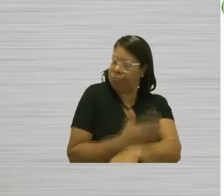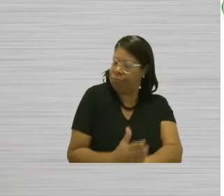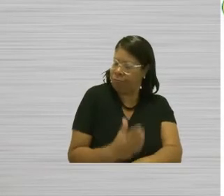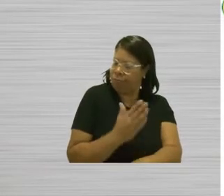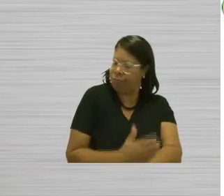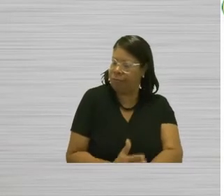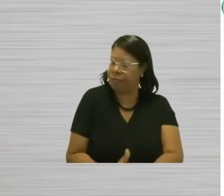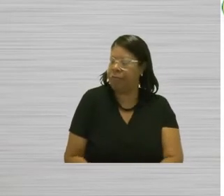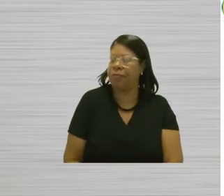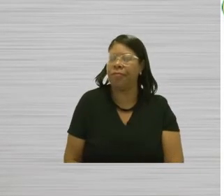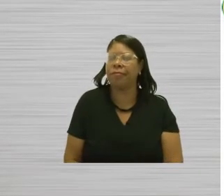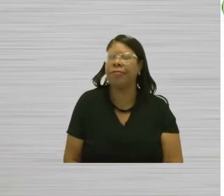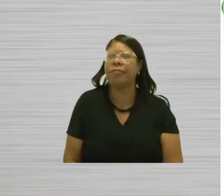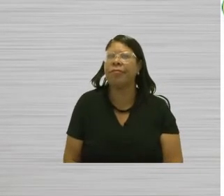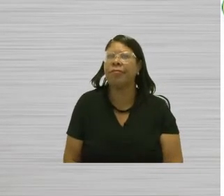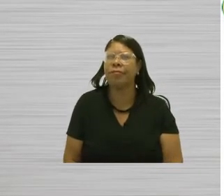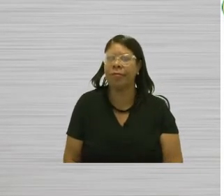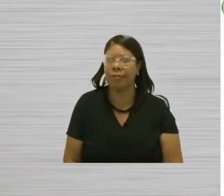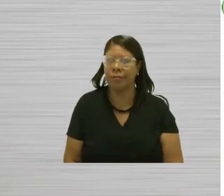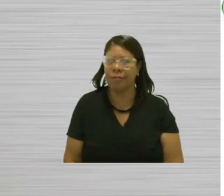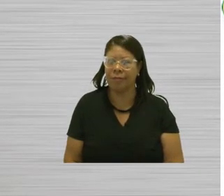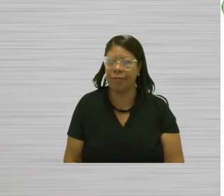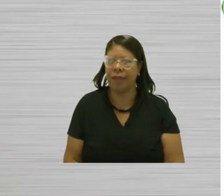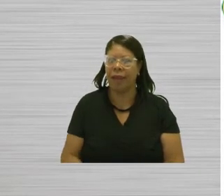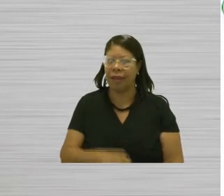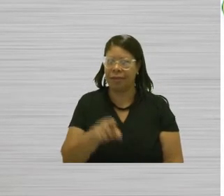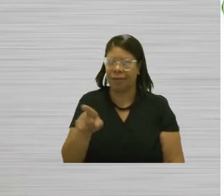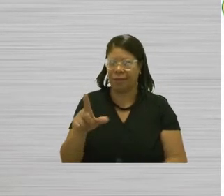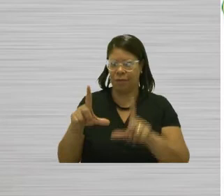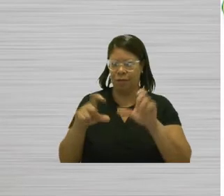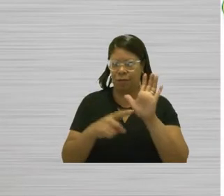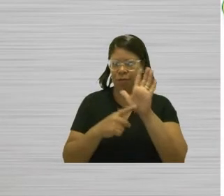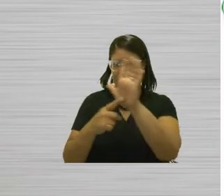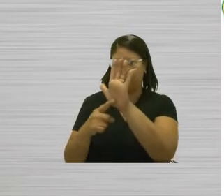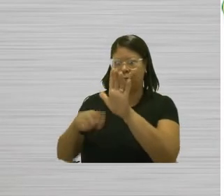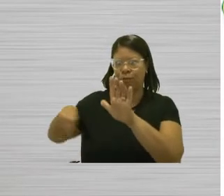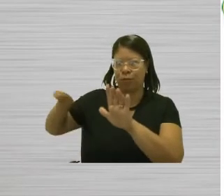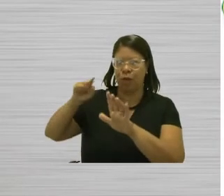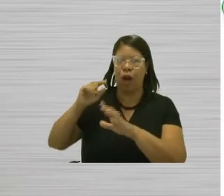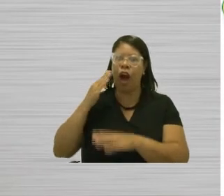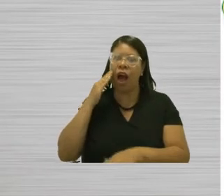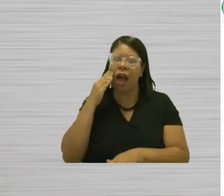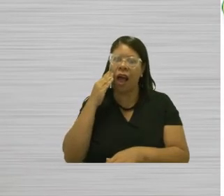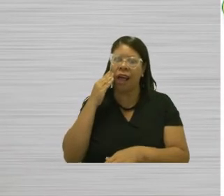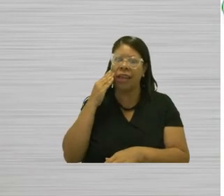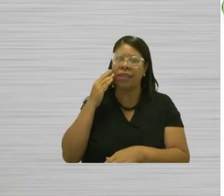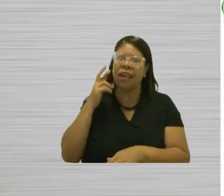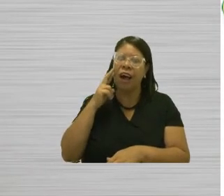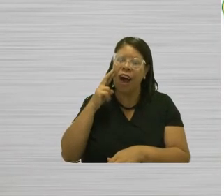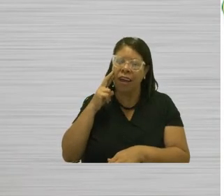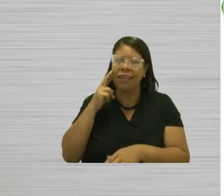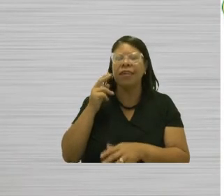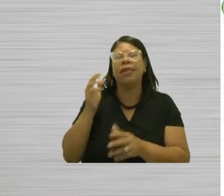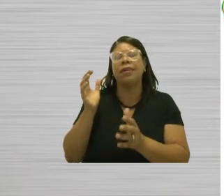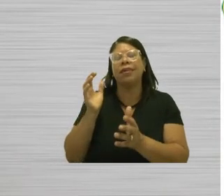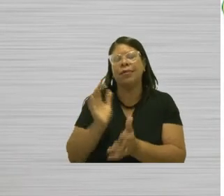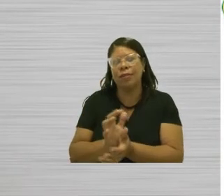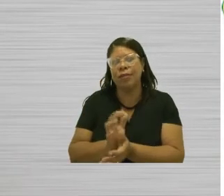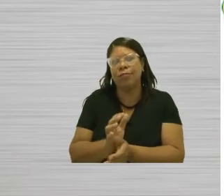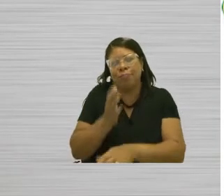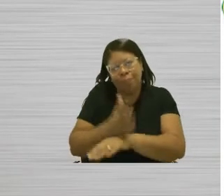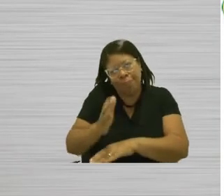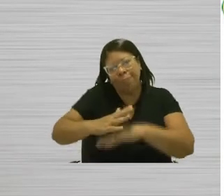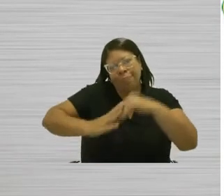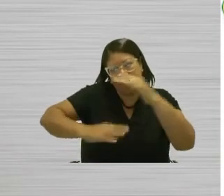E esse que está todo mundo de rosa, que tem umas bexiguinhas, foi uma ação que nós fizemos junto com o governo, muito